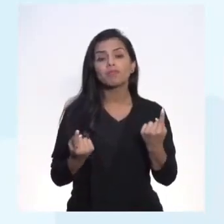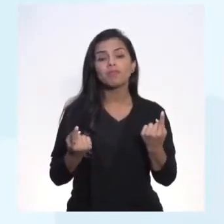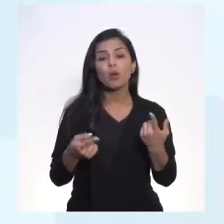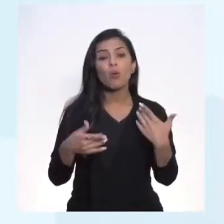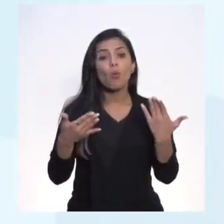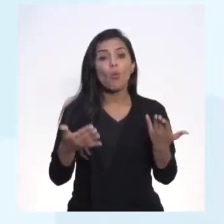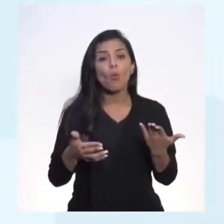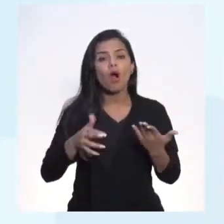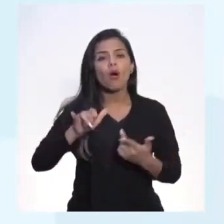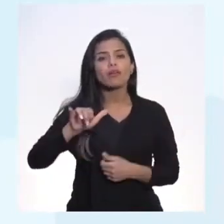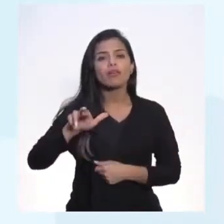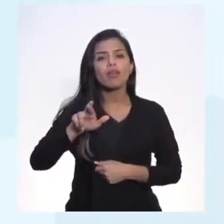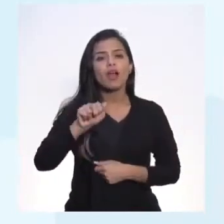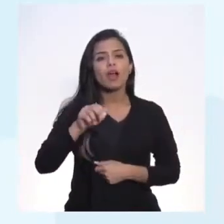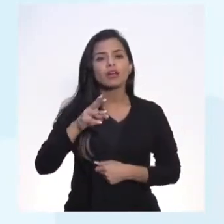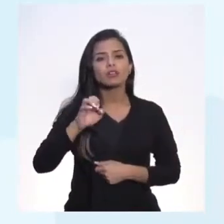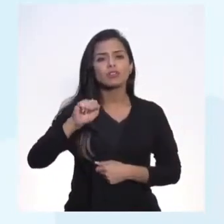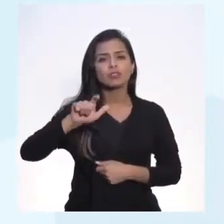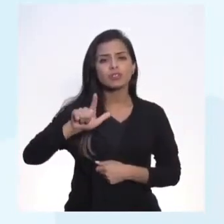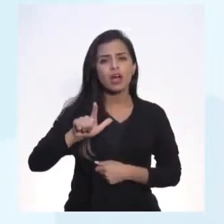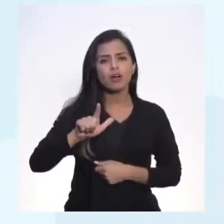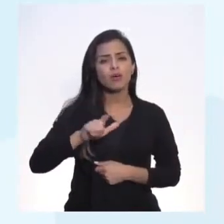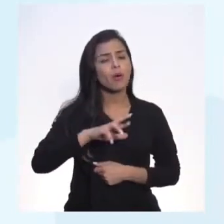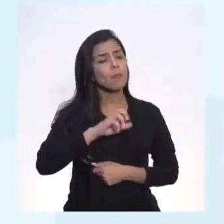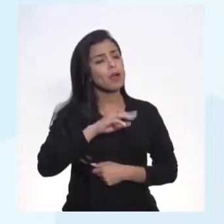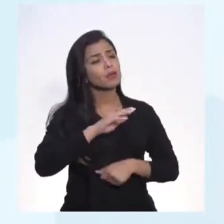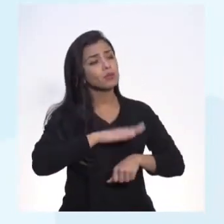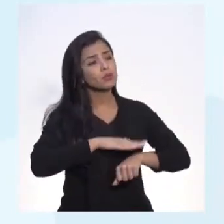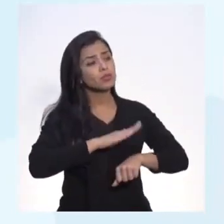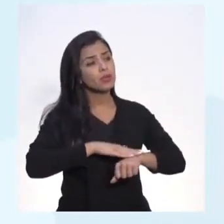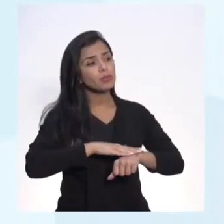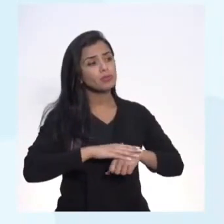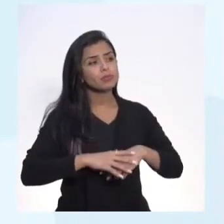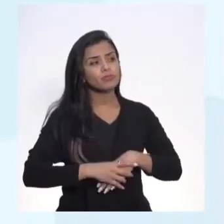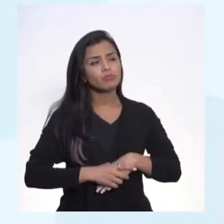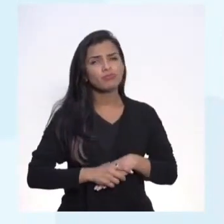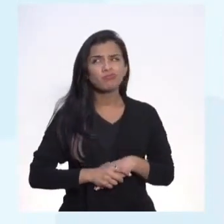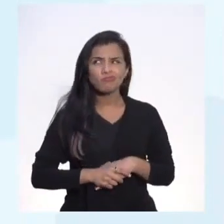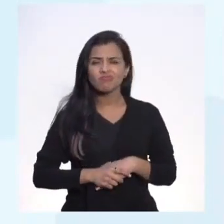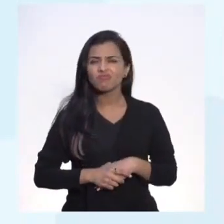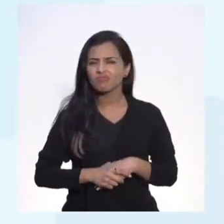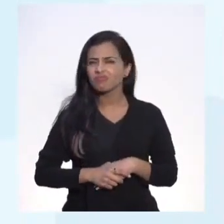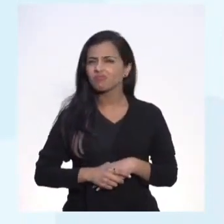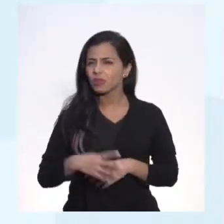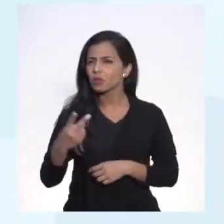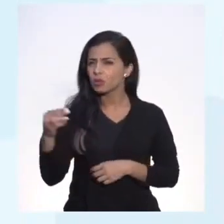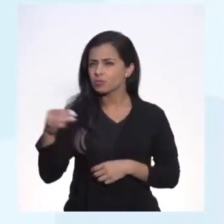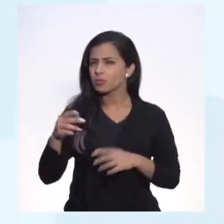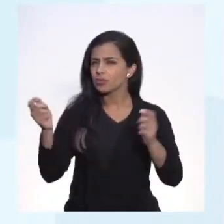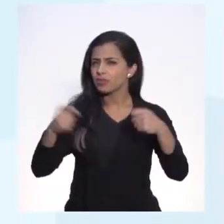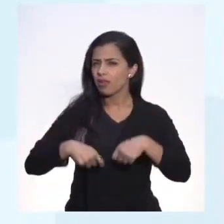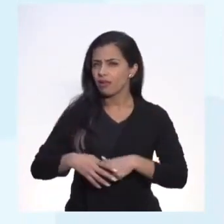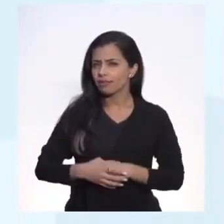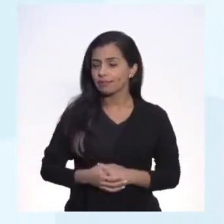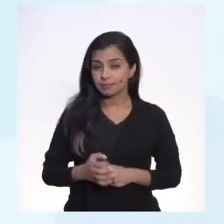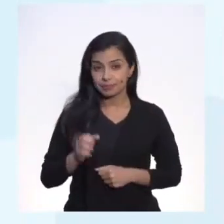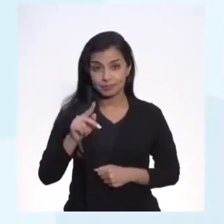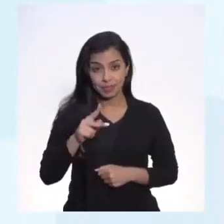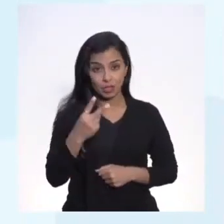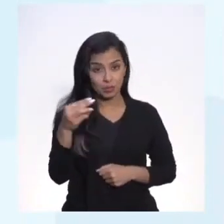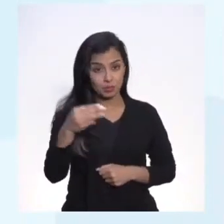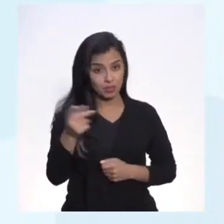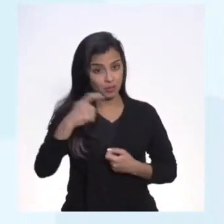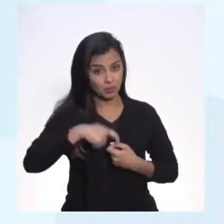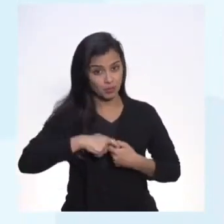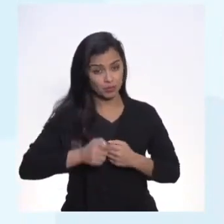é irracional. Professora Roberta, quanto tempo? Professora Inês, eu acredito que 2 minutinhos. Ok, voltamos